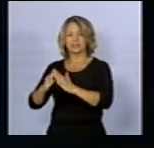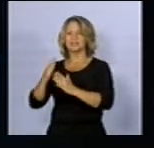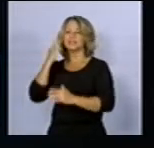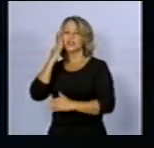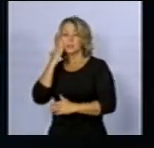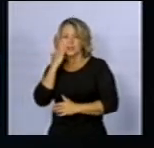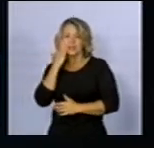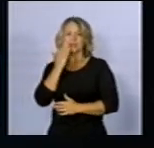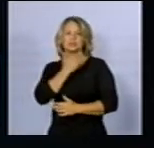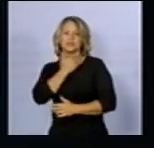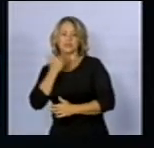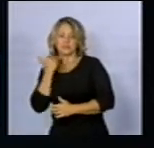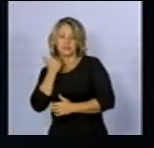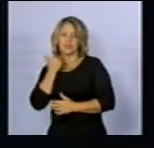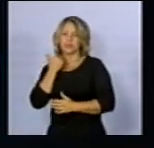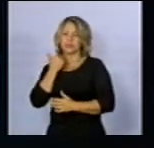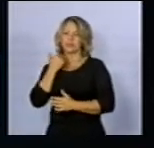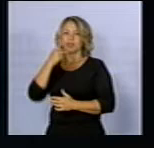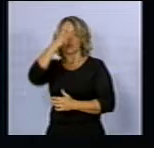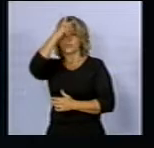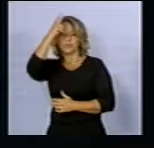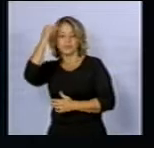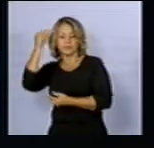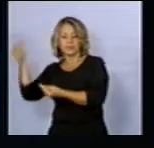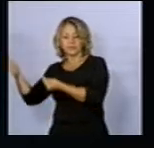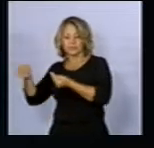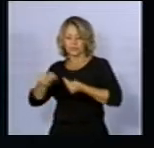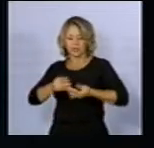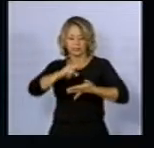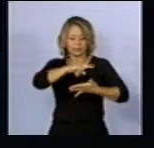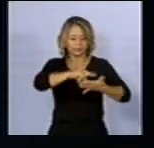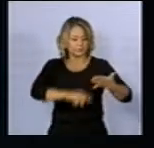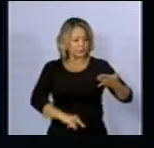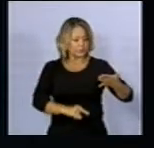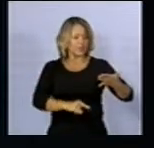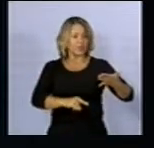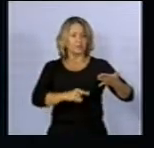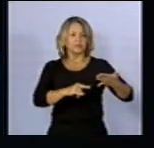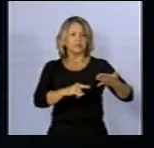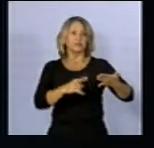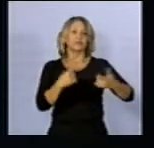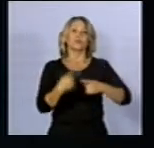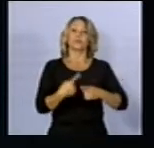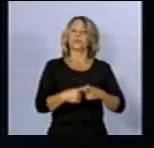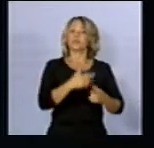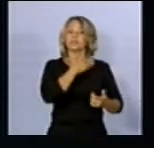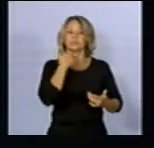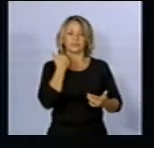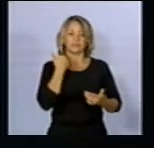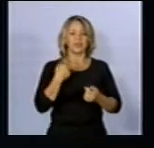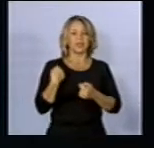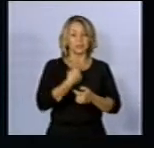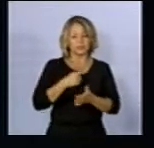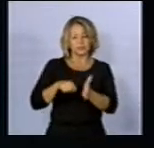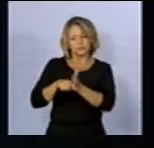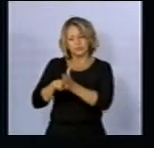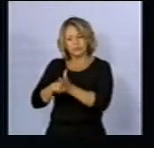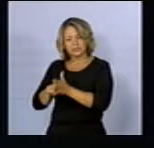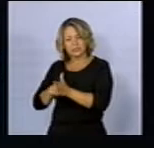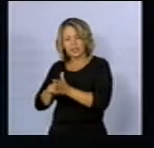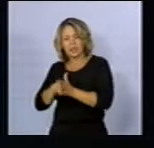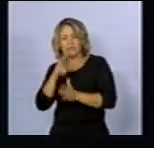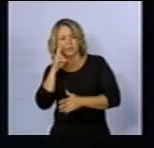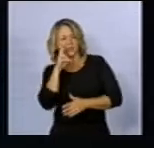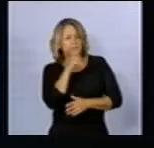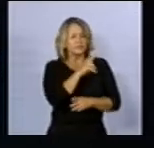óbito, fornecido pela Prefeitura de São Paulo, e fazíamos uma inspeção visual, a